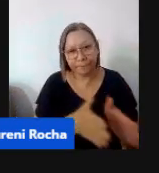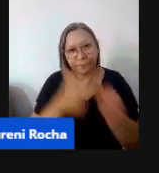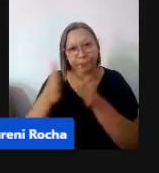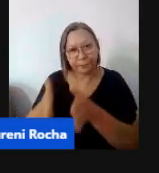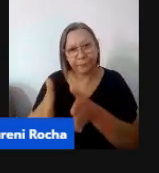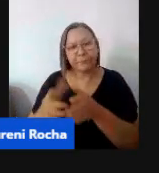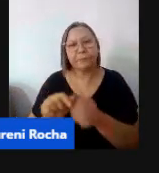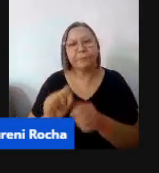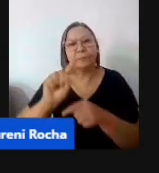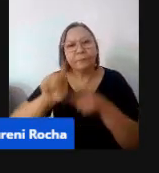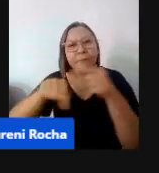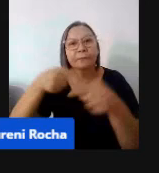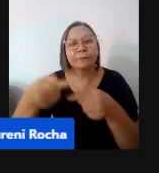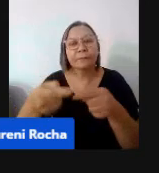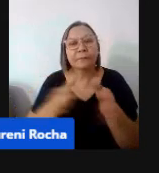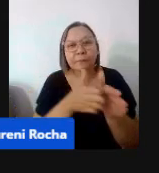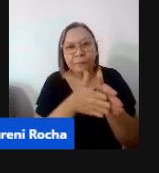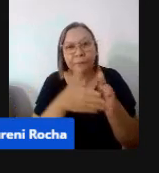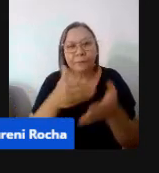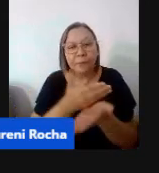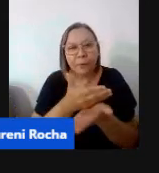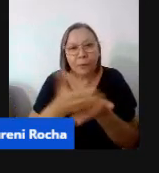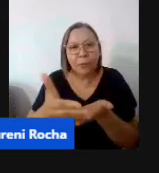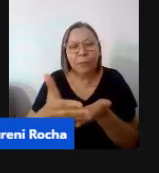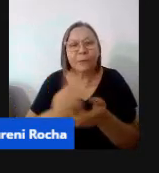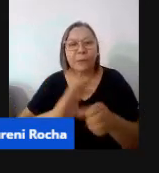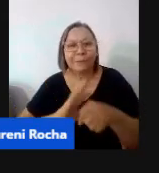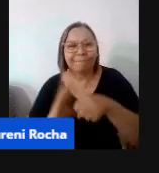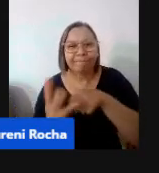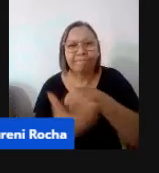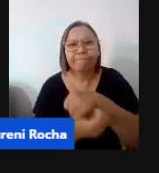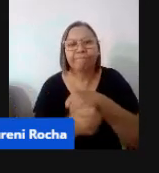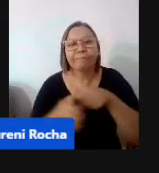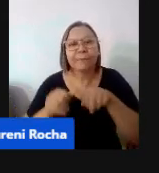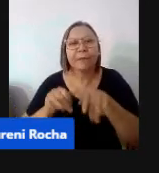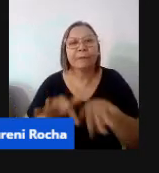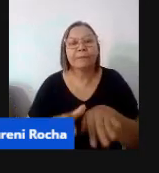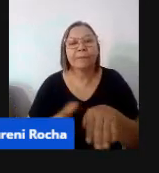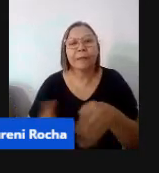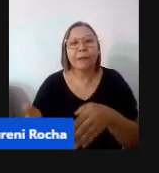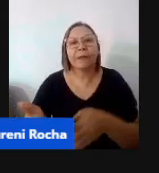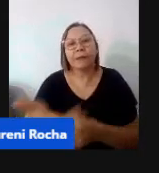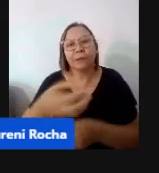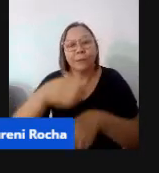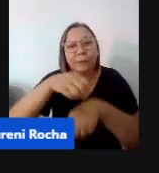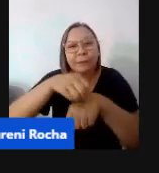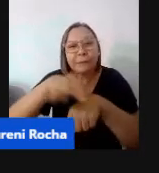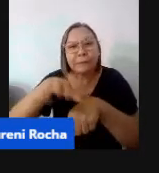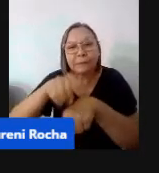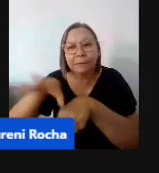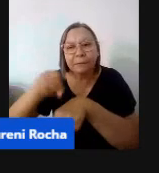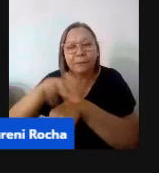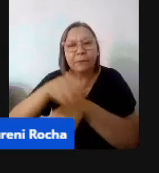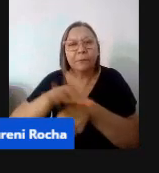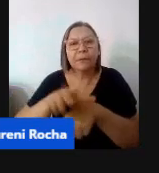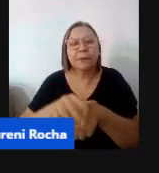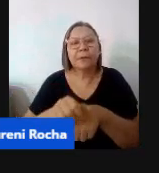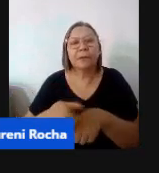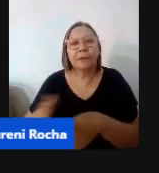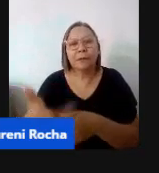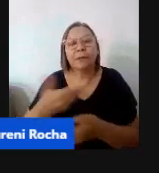foi quando começou a pandemia. E eu comecei a compartilhar algumas artes que já haviam sido construídas pelo